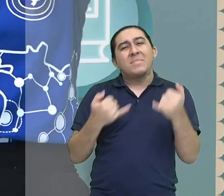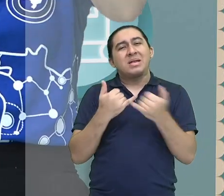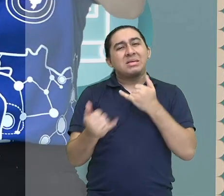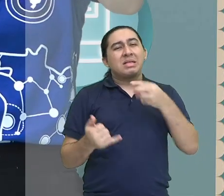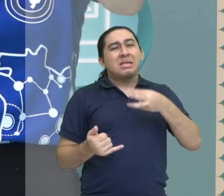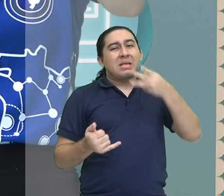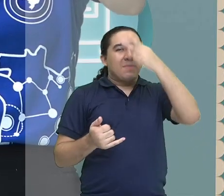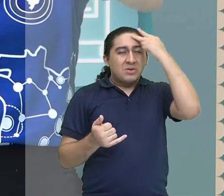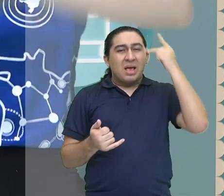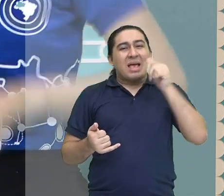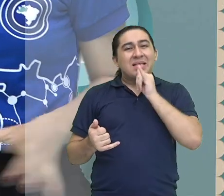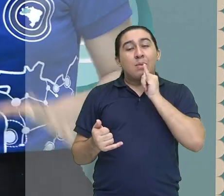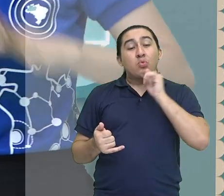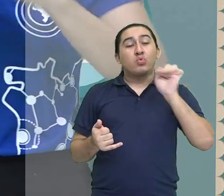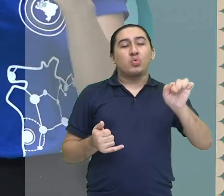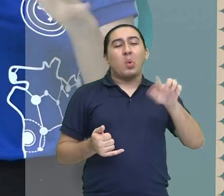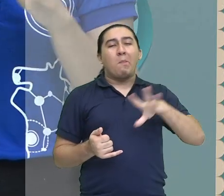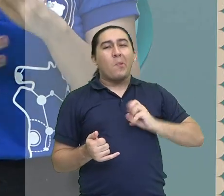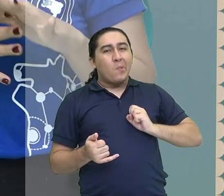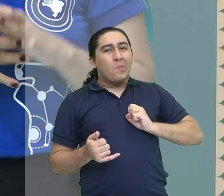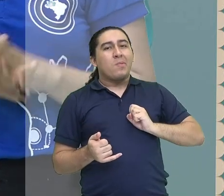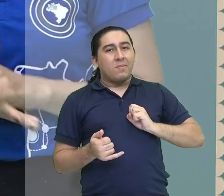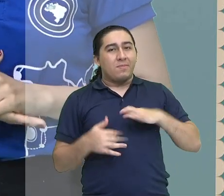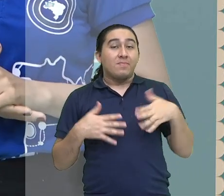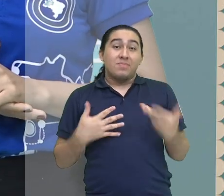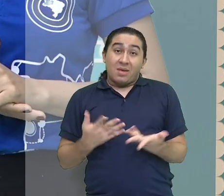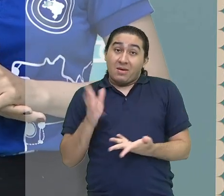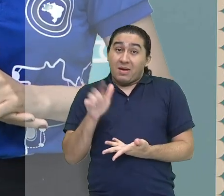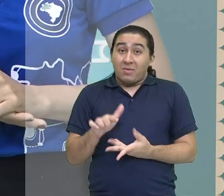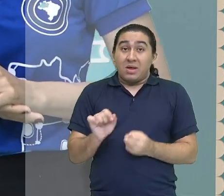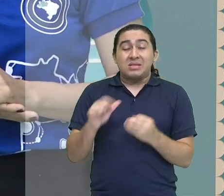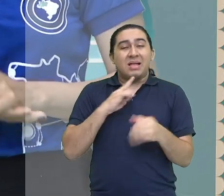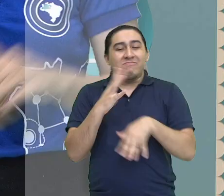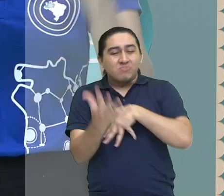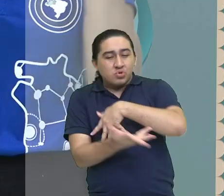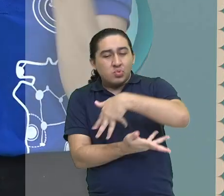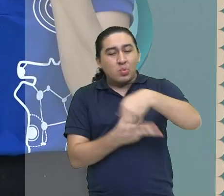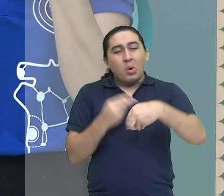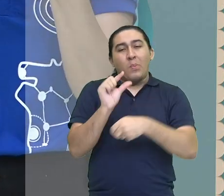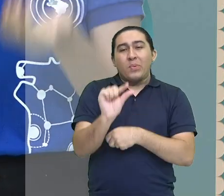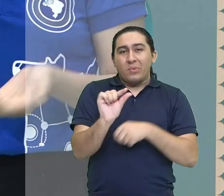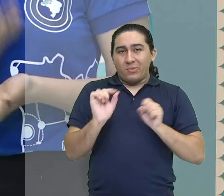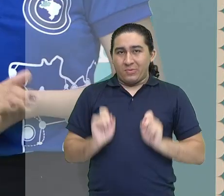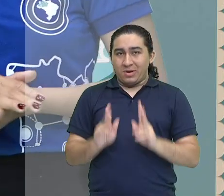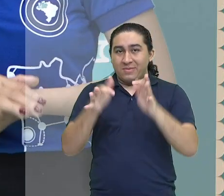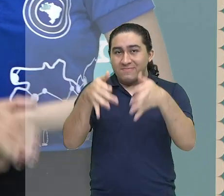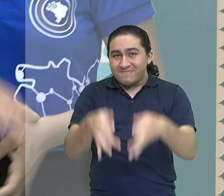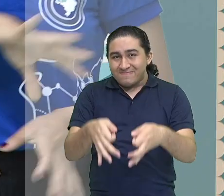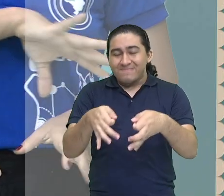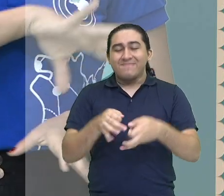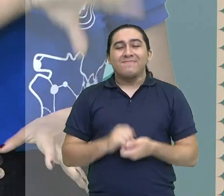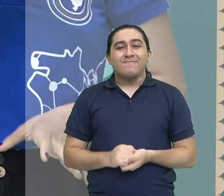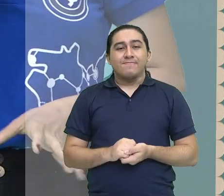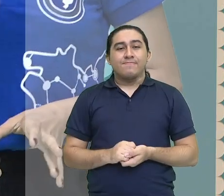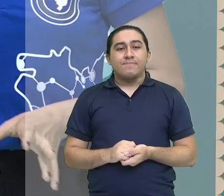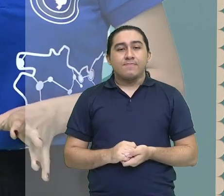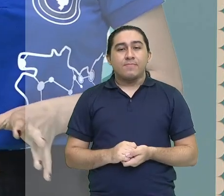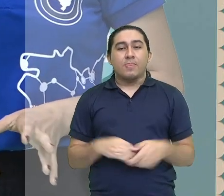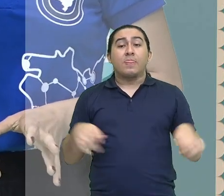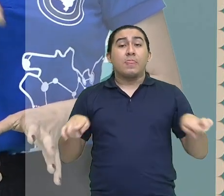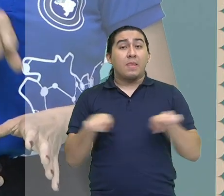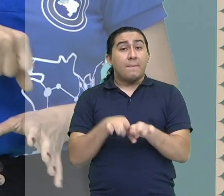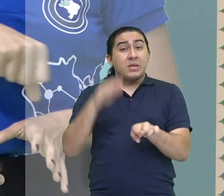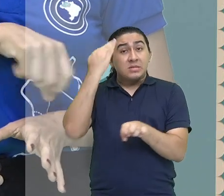pessoa. Tu amou, não é? Então a gente faz aí essa mistura na língua portuguesa, tá bom? É isso. Além da questão